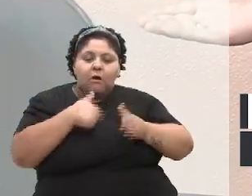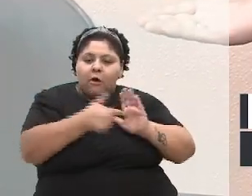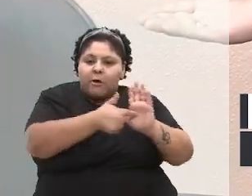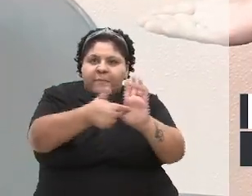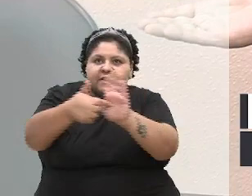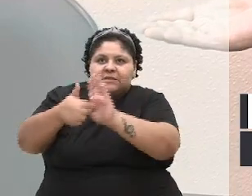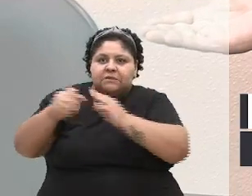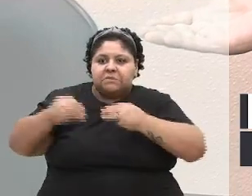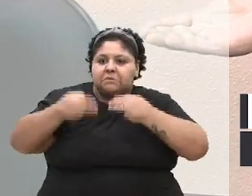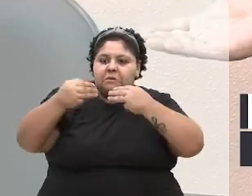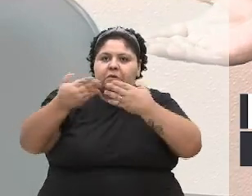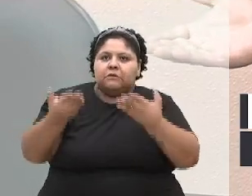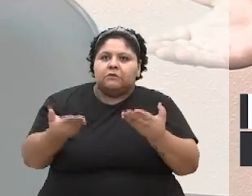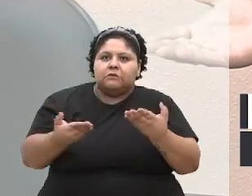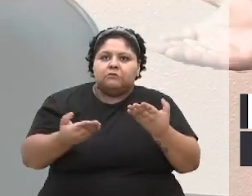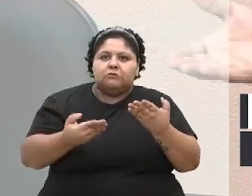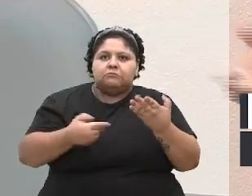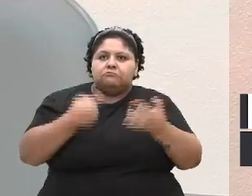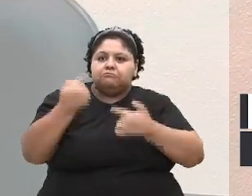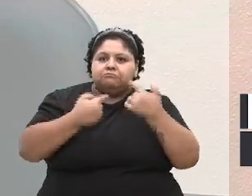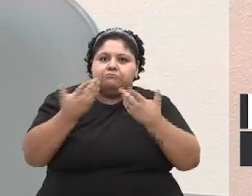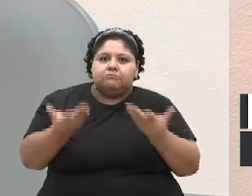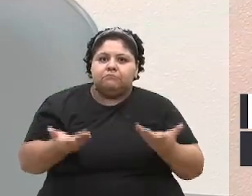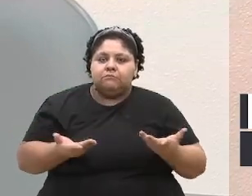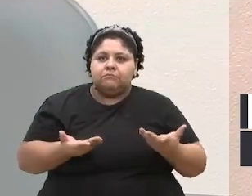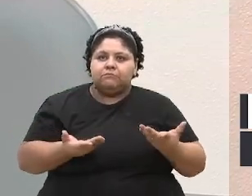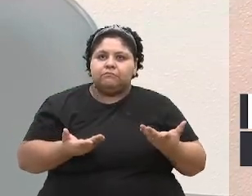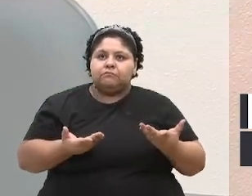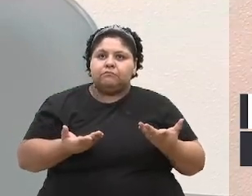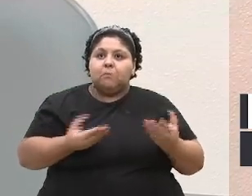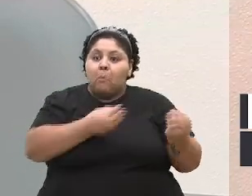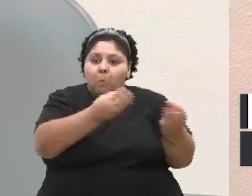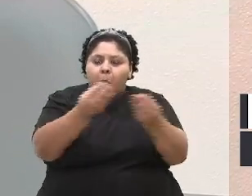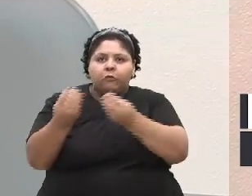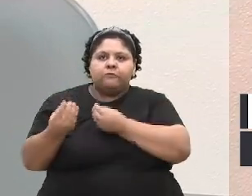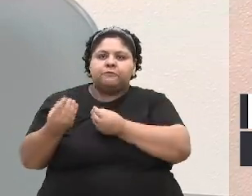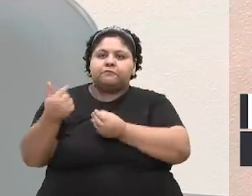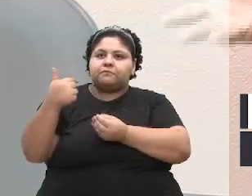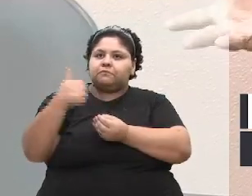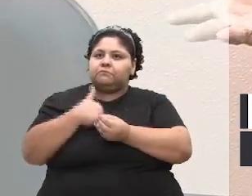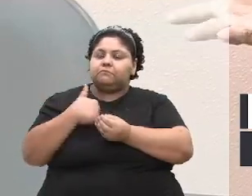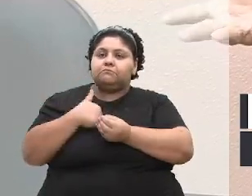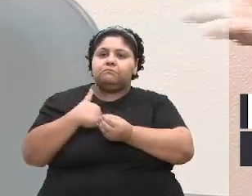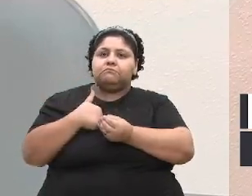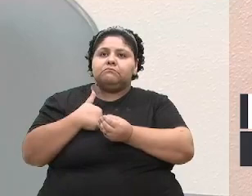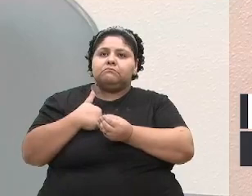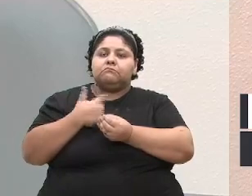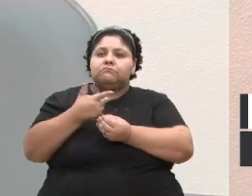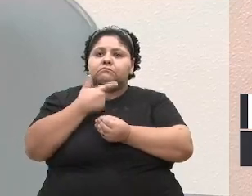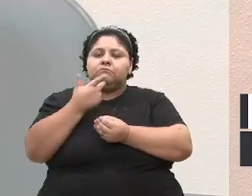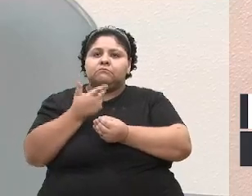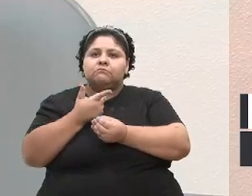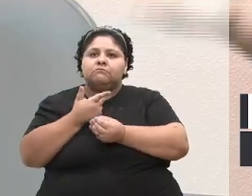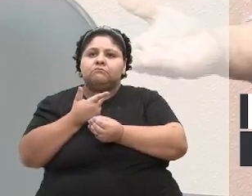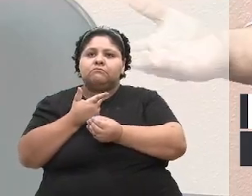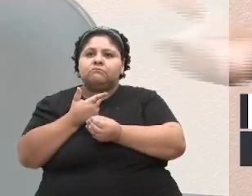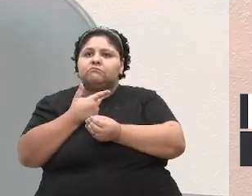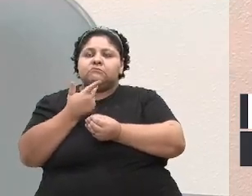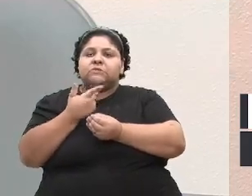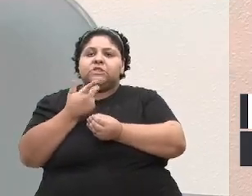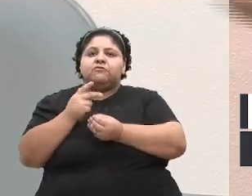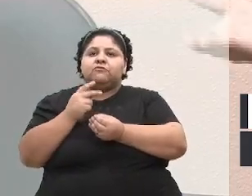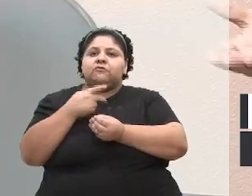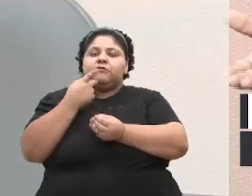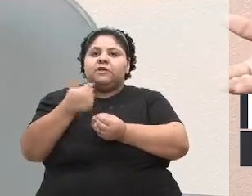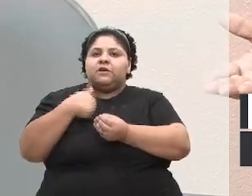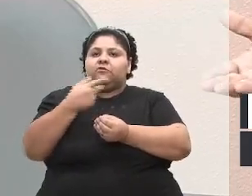foram debatidas intensamente, e eu não coloquei o que o vereador votou pelo sim e pelo não, porque